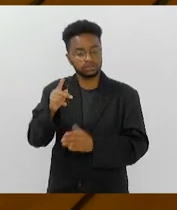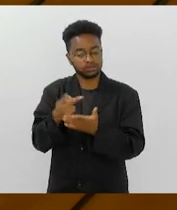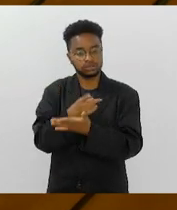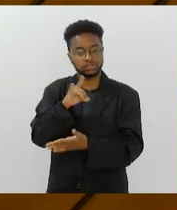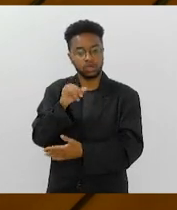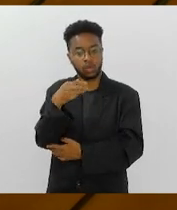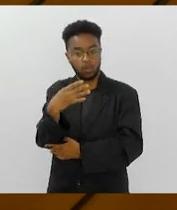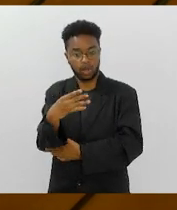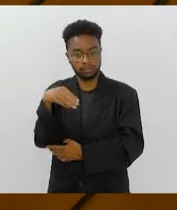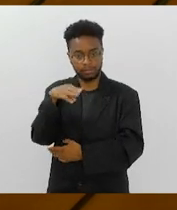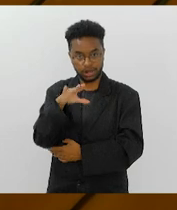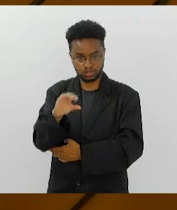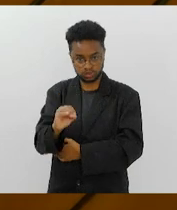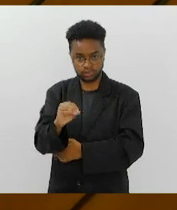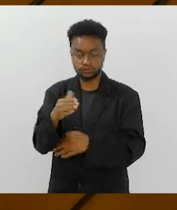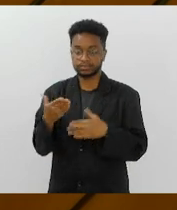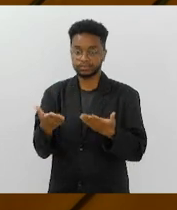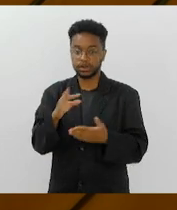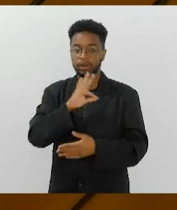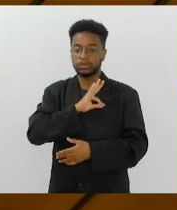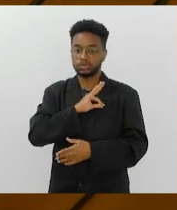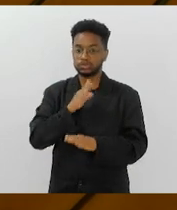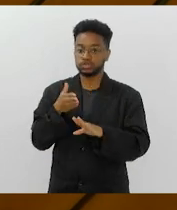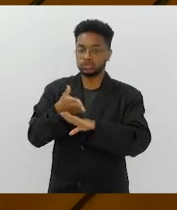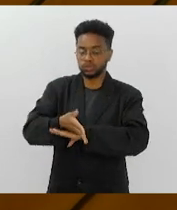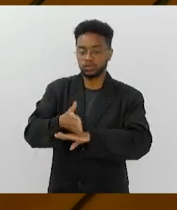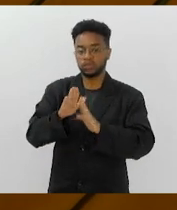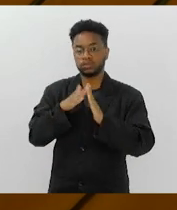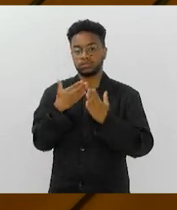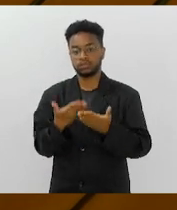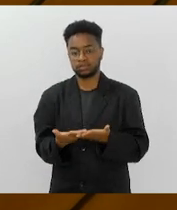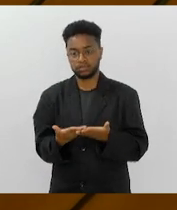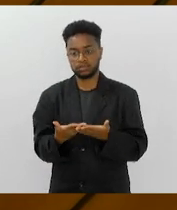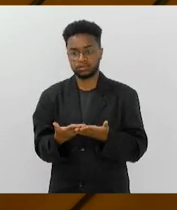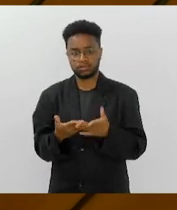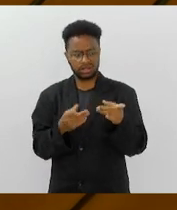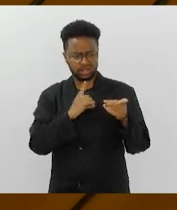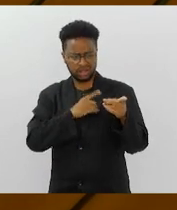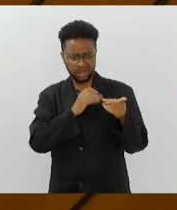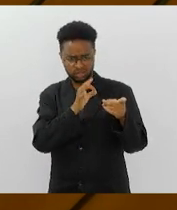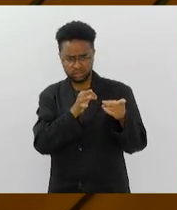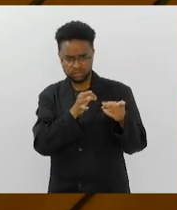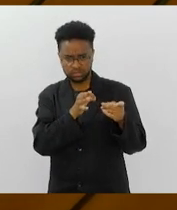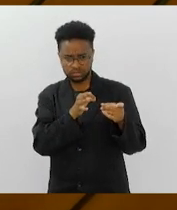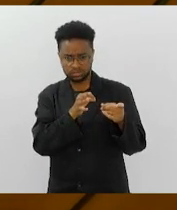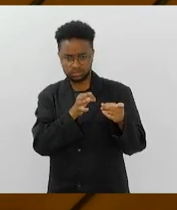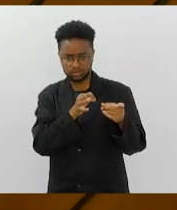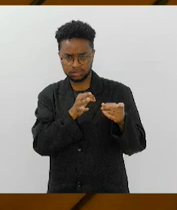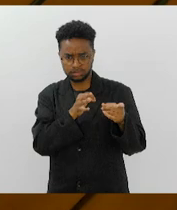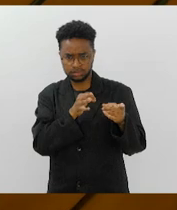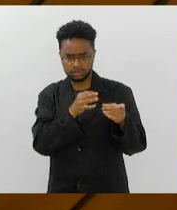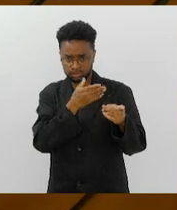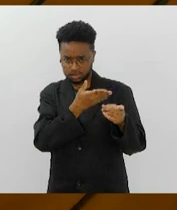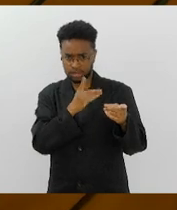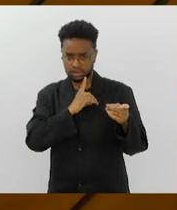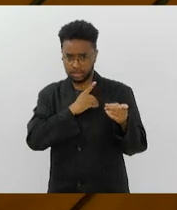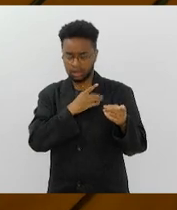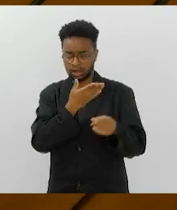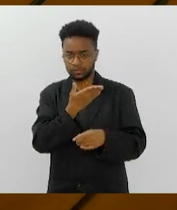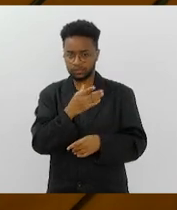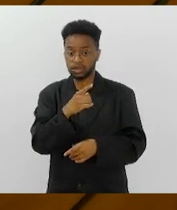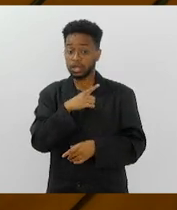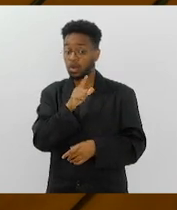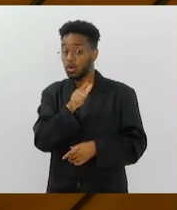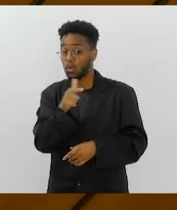escola os policiais, e aí também para o senhor delegado, né? Para o doutor, para o delegado. É uma outra